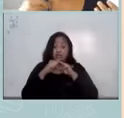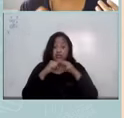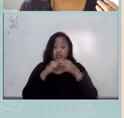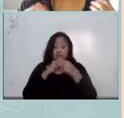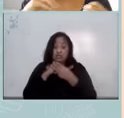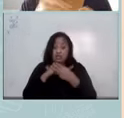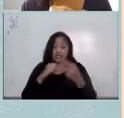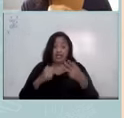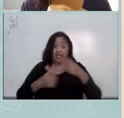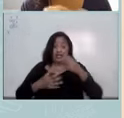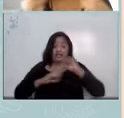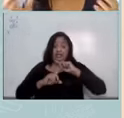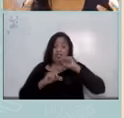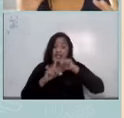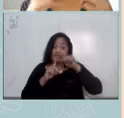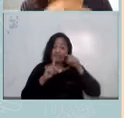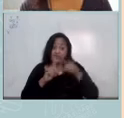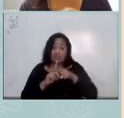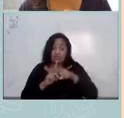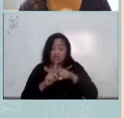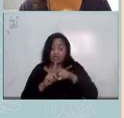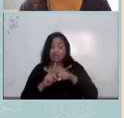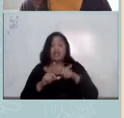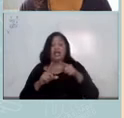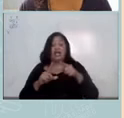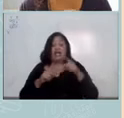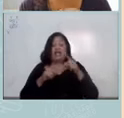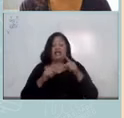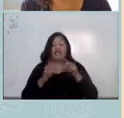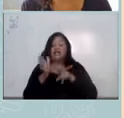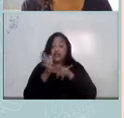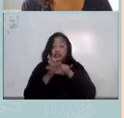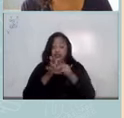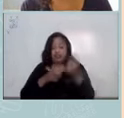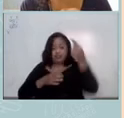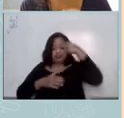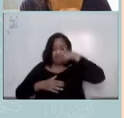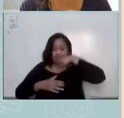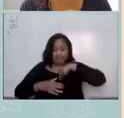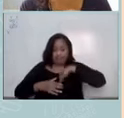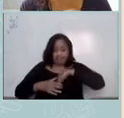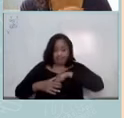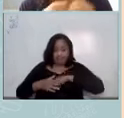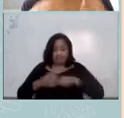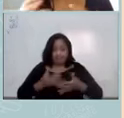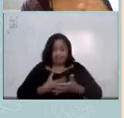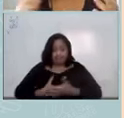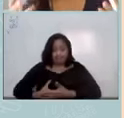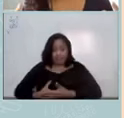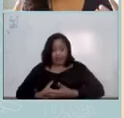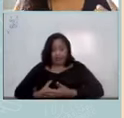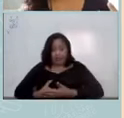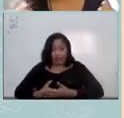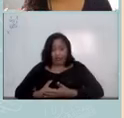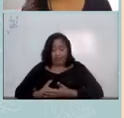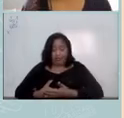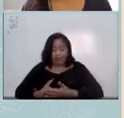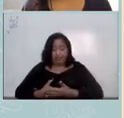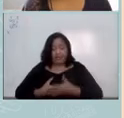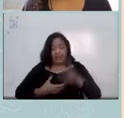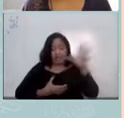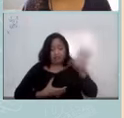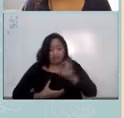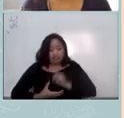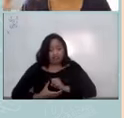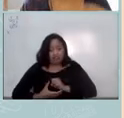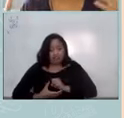esse Zika passa pela placenta, atinge o sistema nervoso lá do bebê, né, lá do feto, e causa essa malformação que é